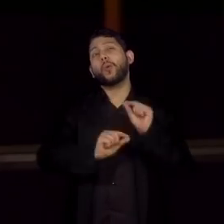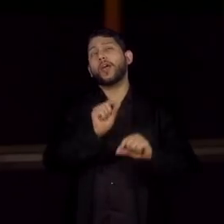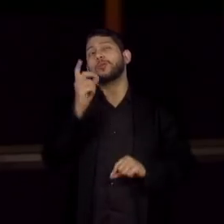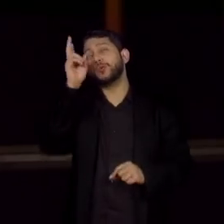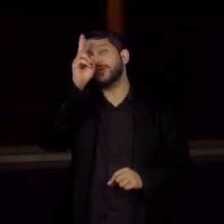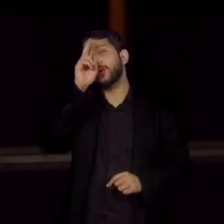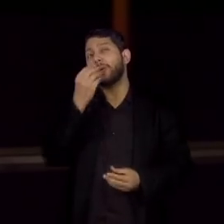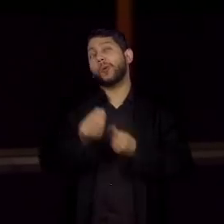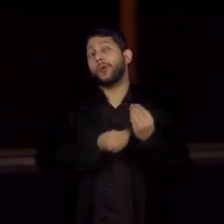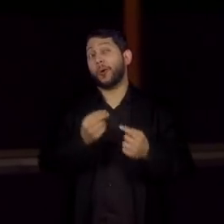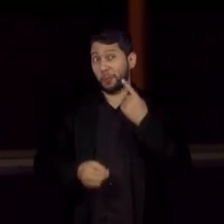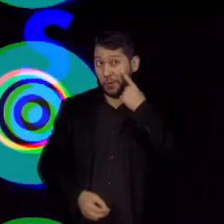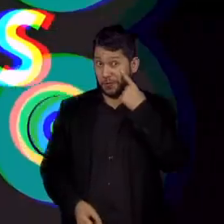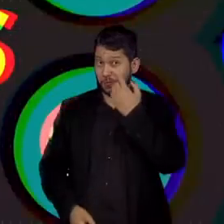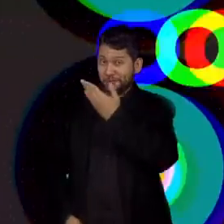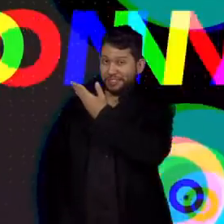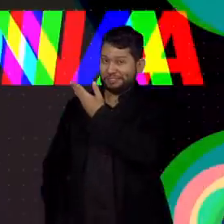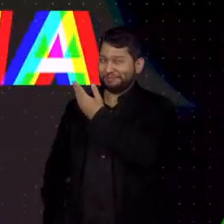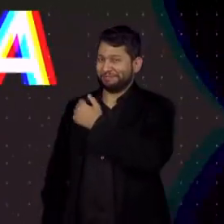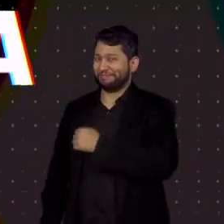história. Vamos ver?